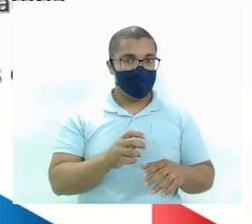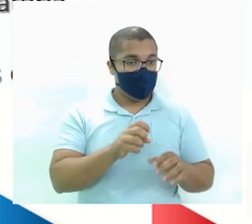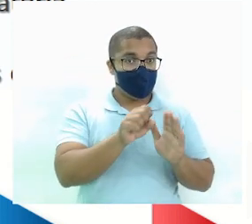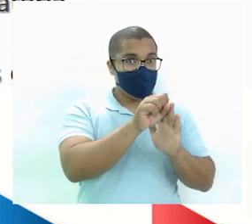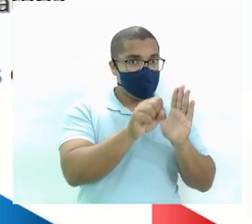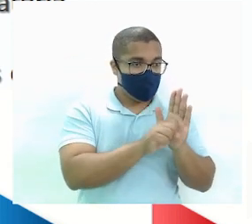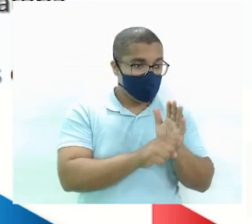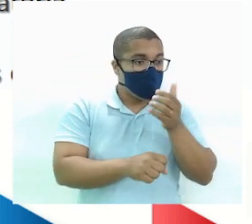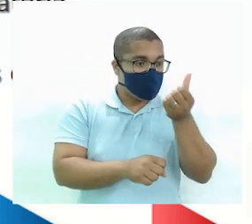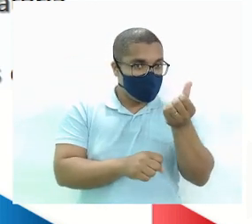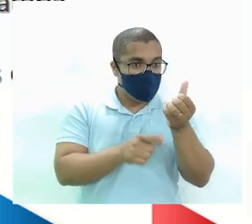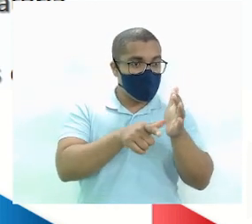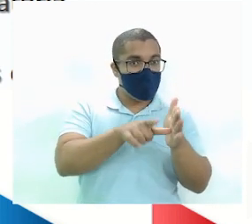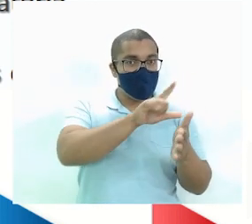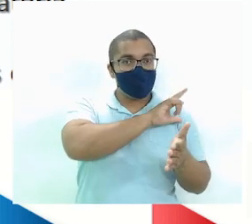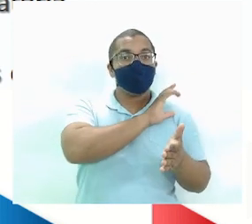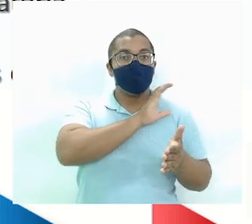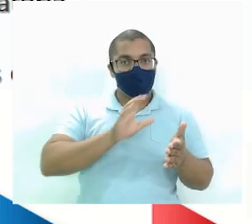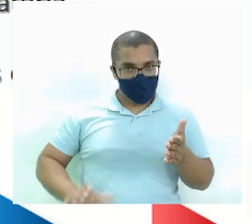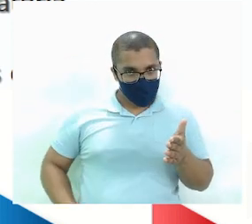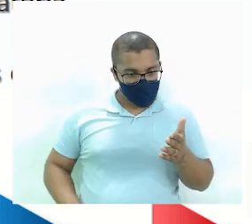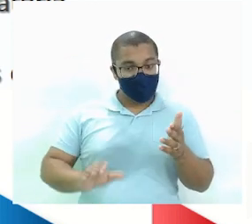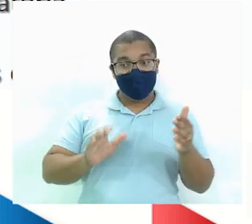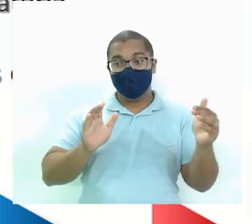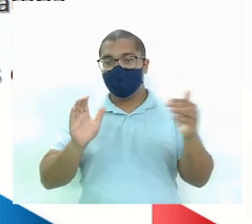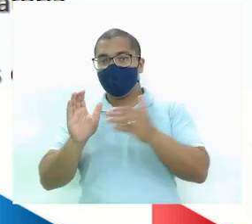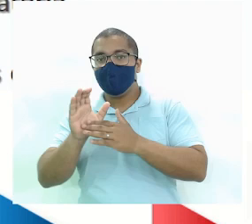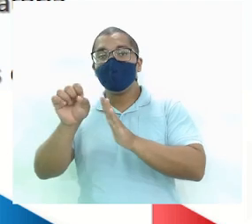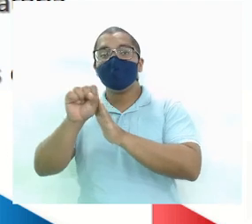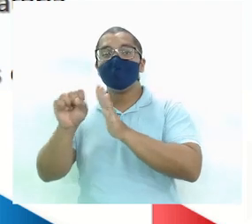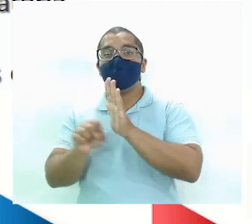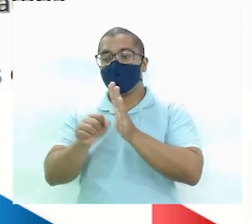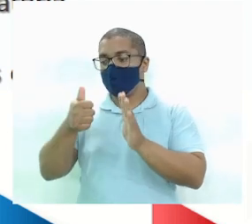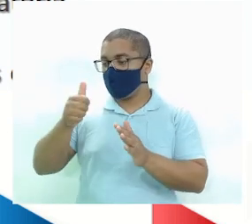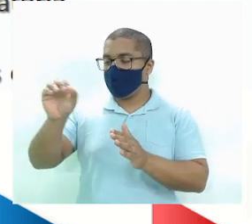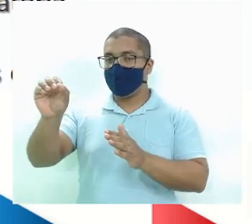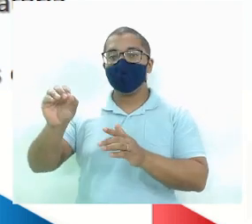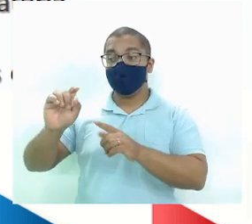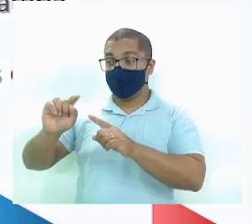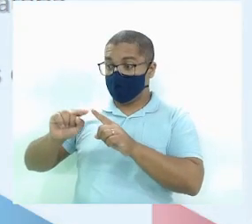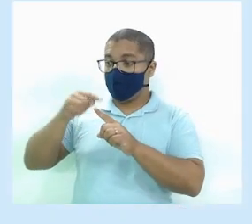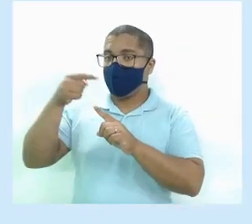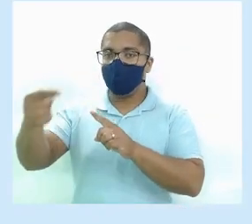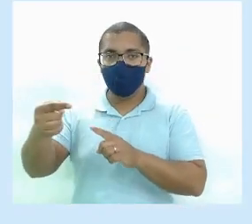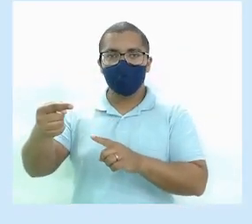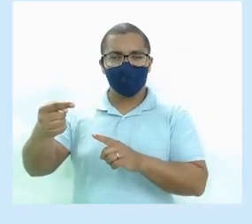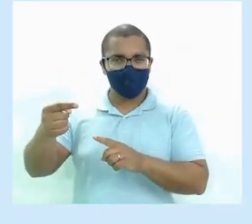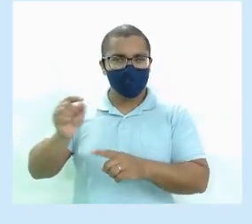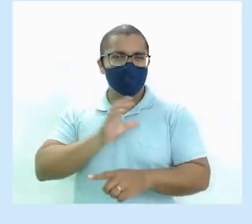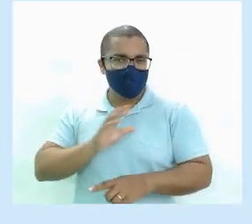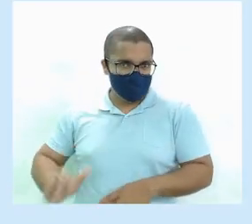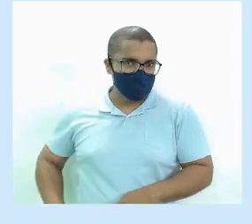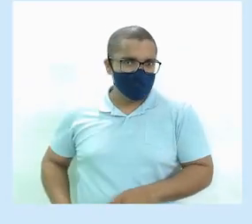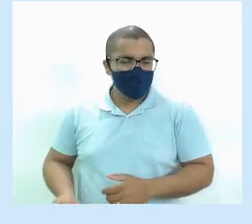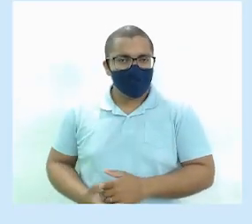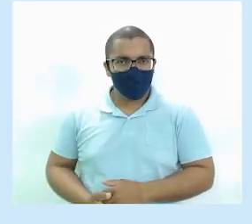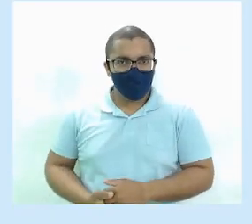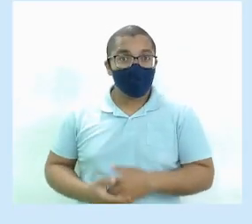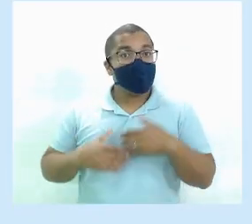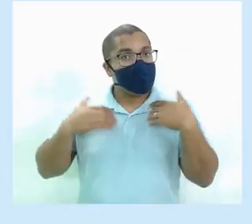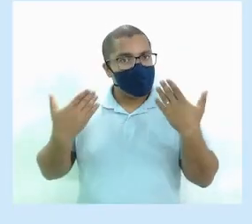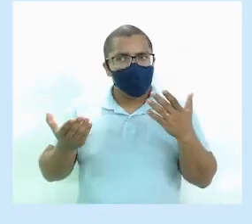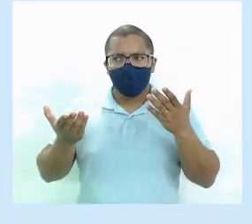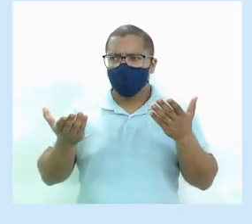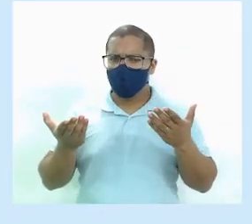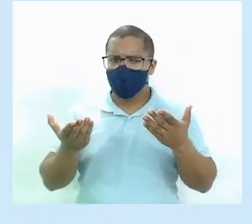a.C. até o século 10 depois de Cristo. Então, mais uma vez, a gente tem aí um modelo de